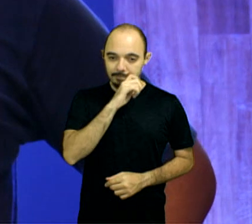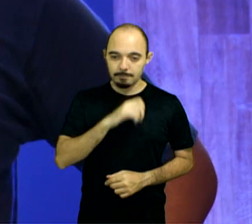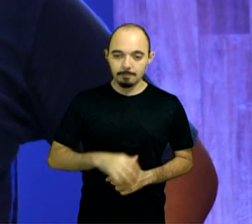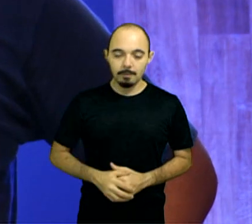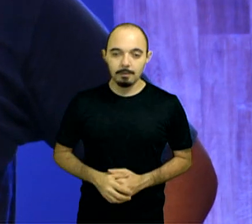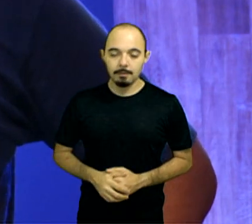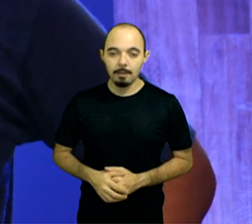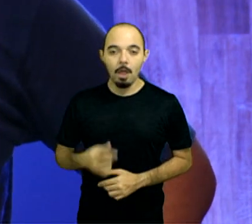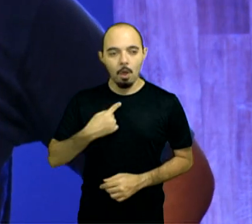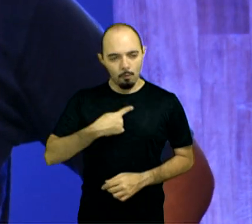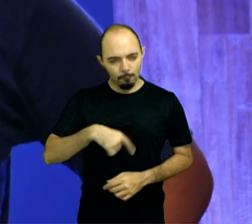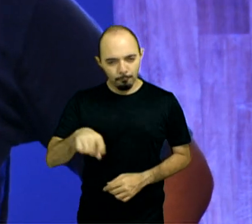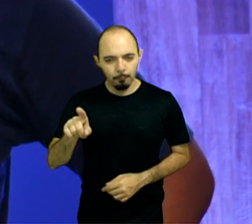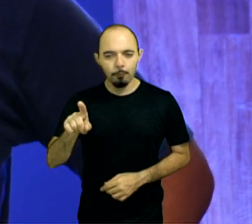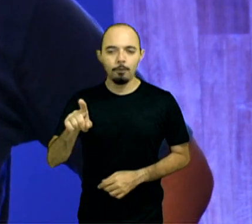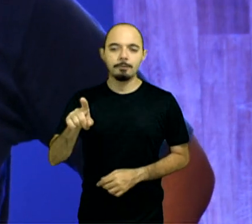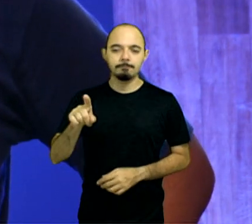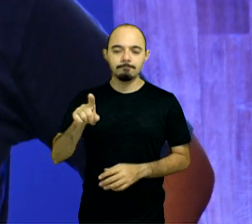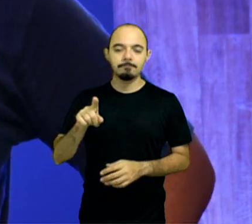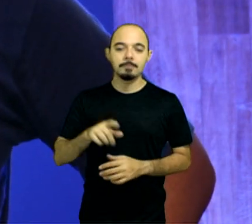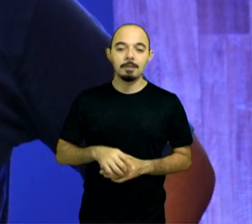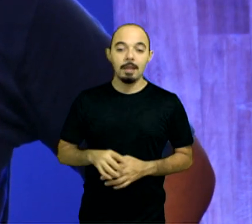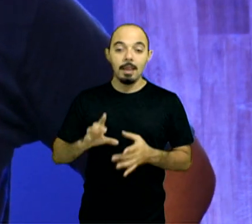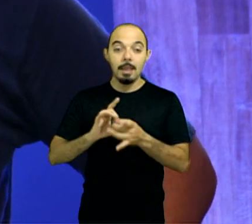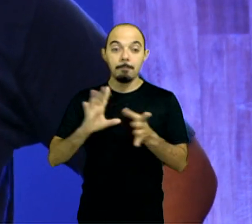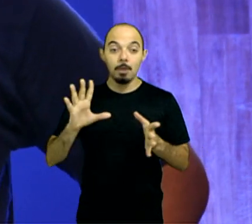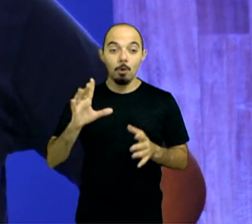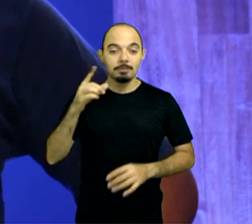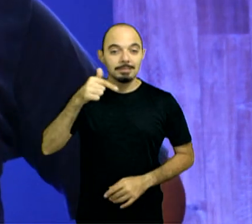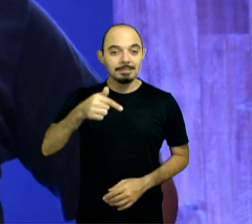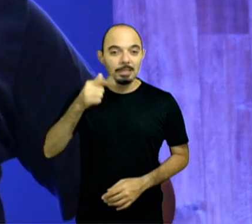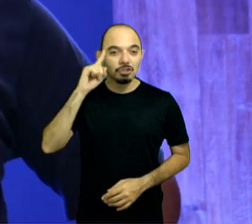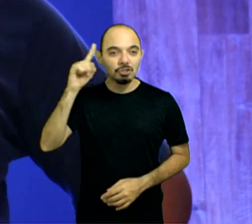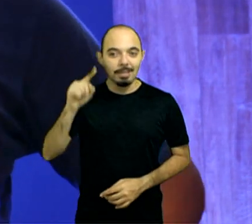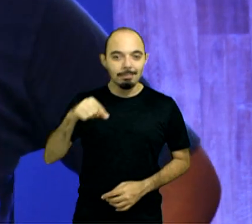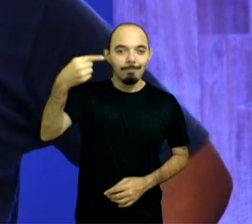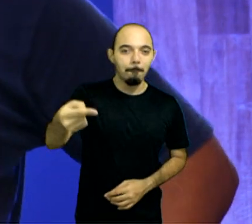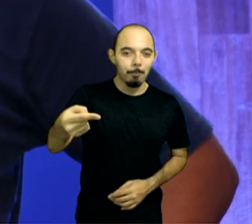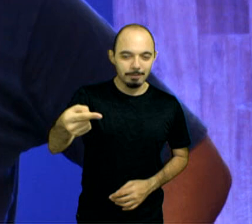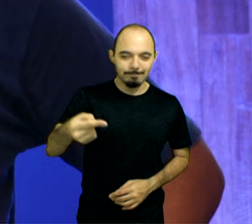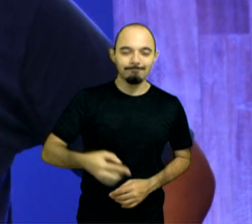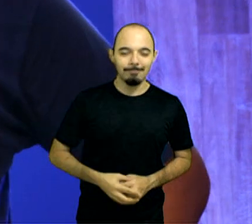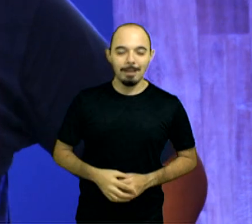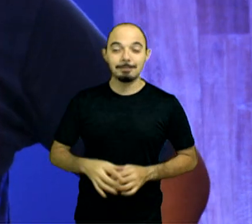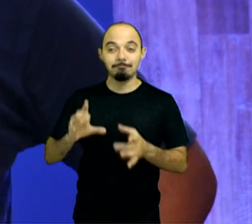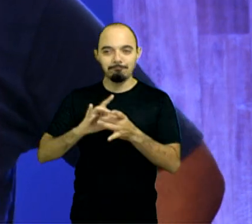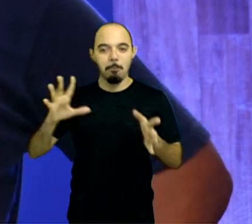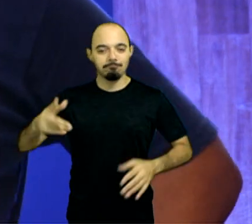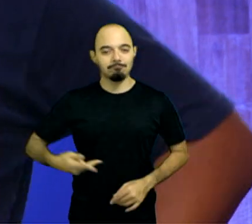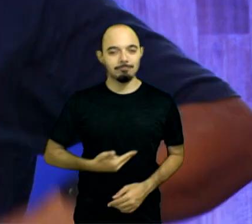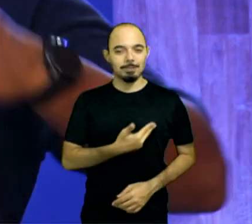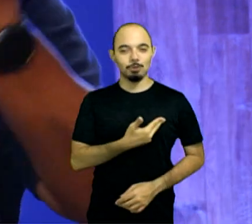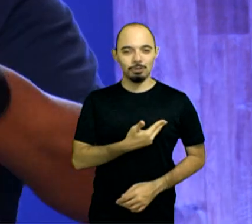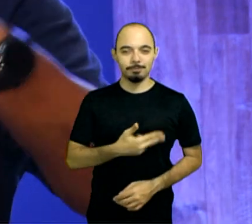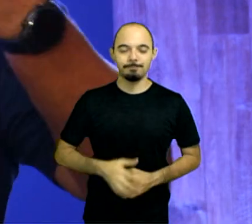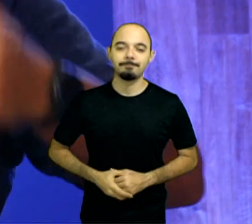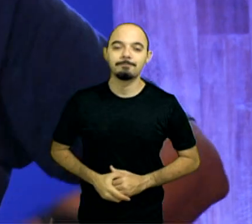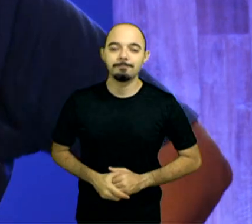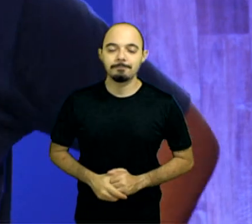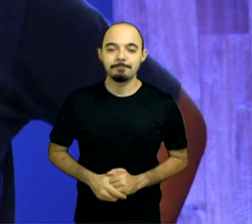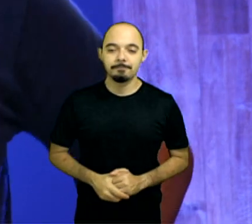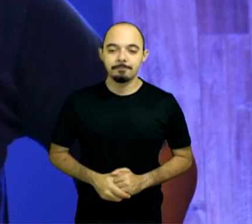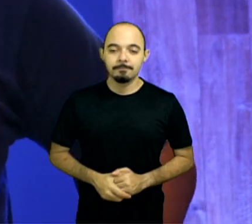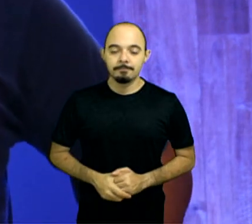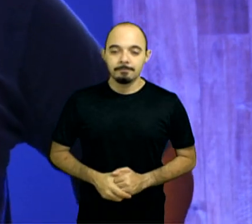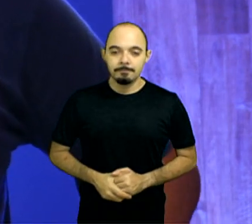E foi liberado em 7 dias. Eu queria que fosse rápido e Deus me atendeu. Foi lá, com ajuda em contatos com